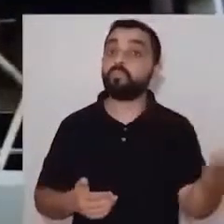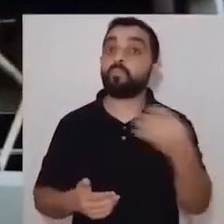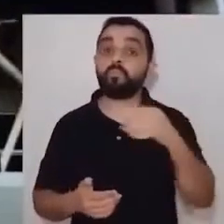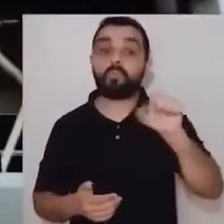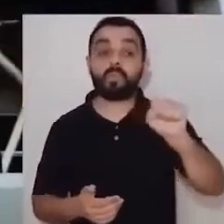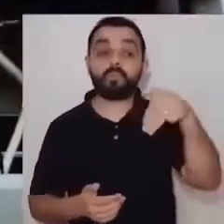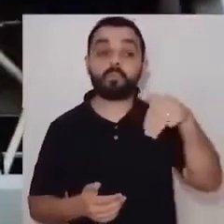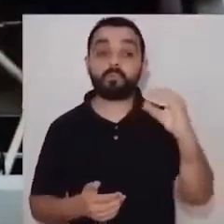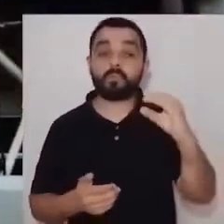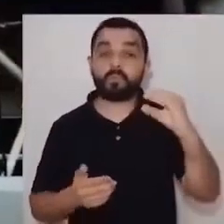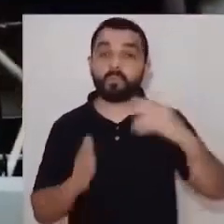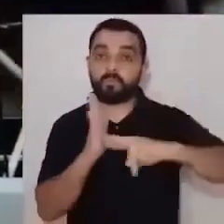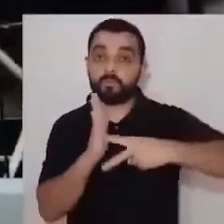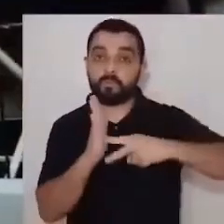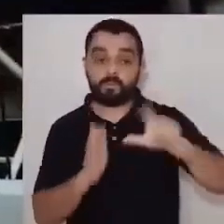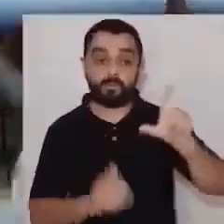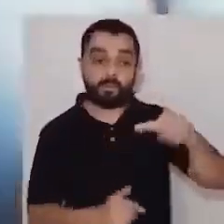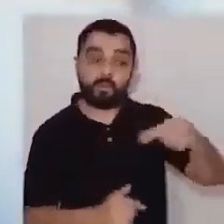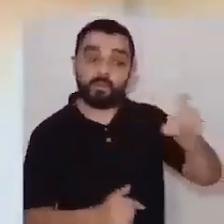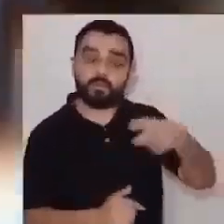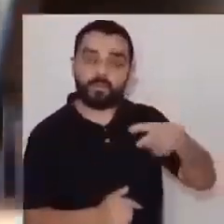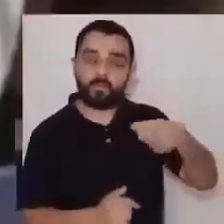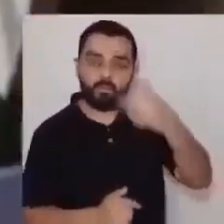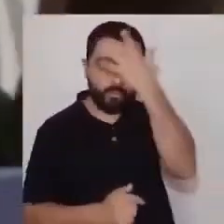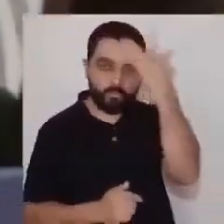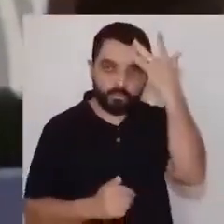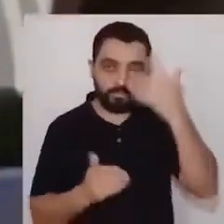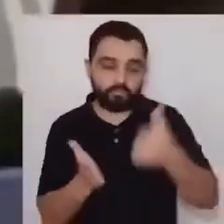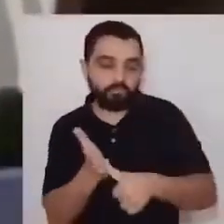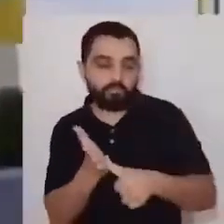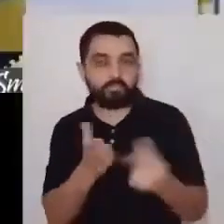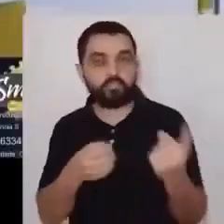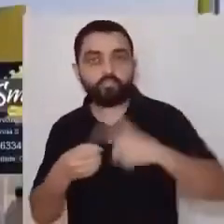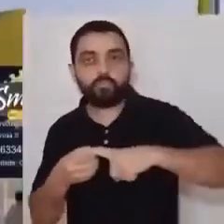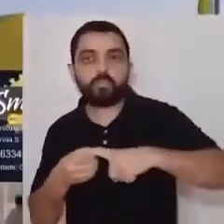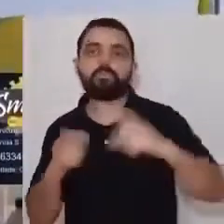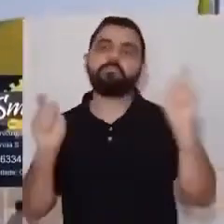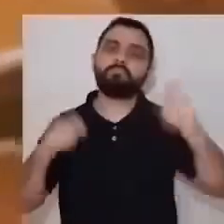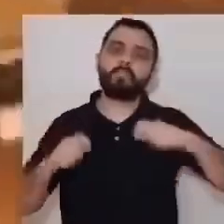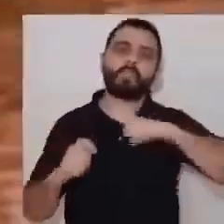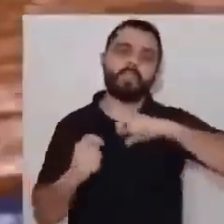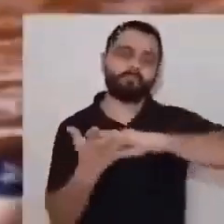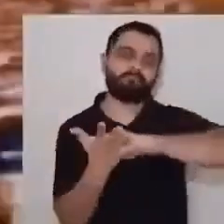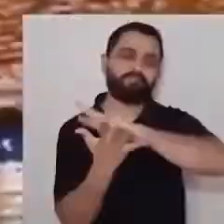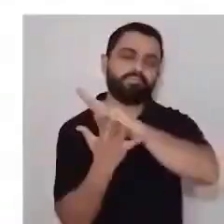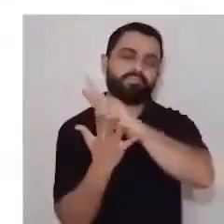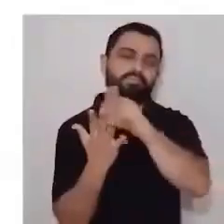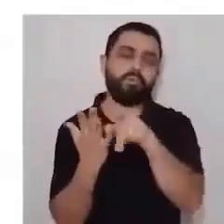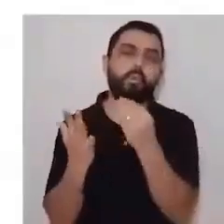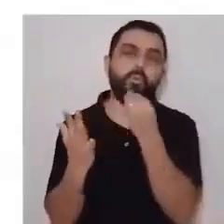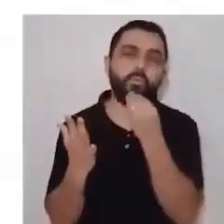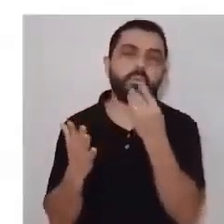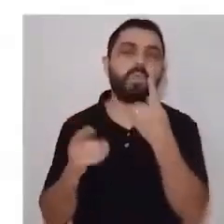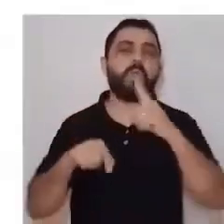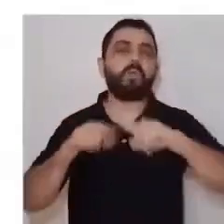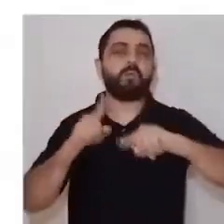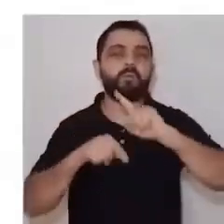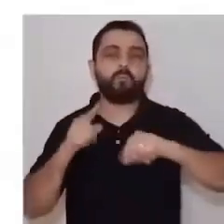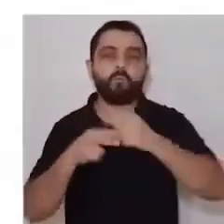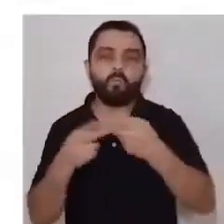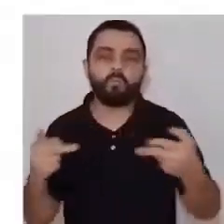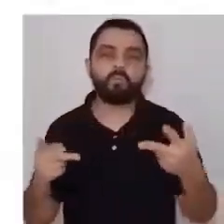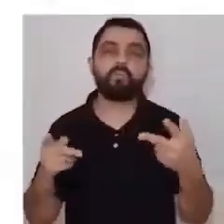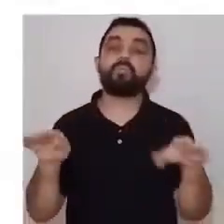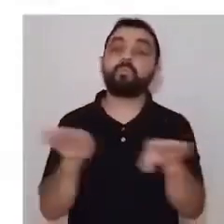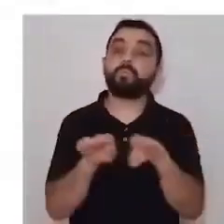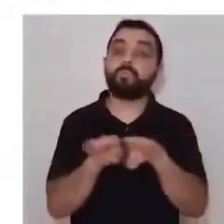Com o novo SMC Card Fidelidade, o sócio do sindicato tem à sua disposição uma rede conveniada de serviços e